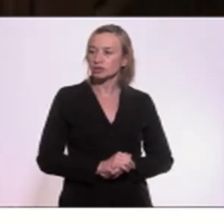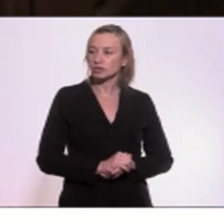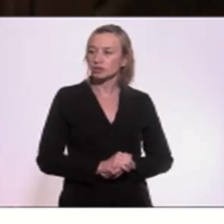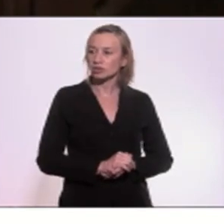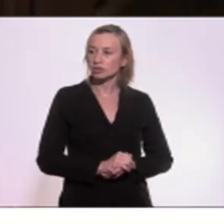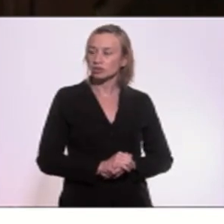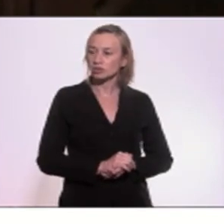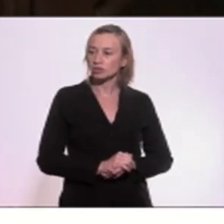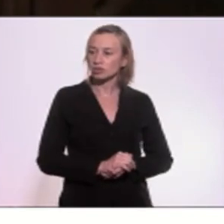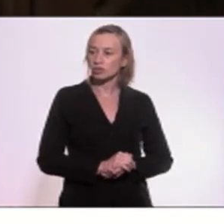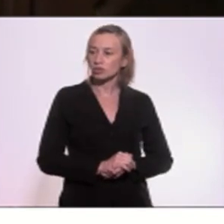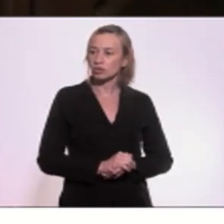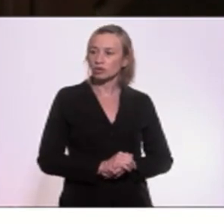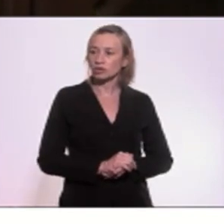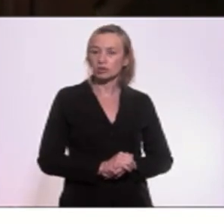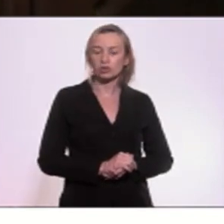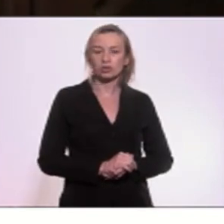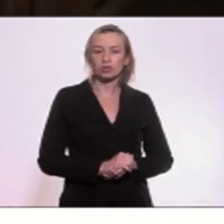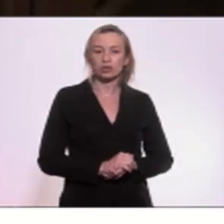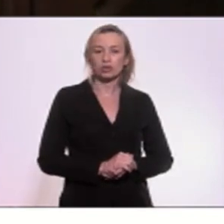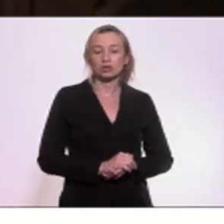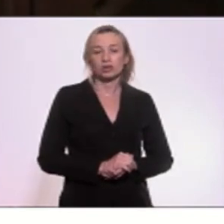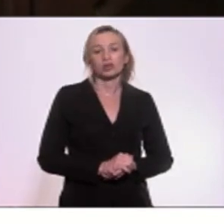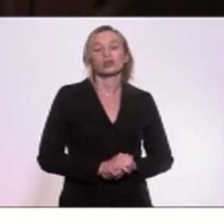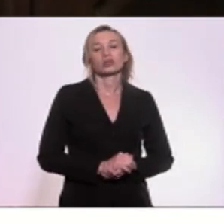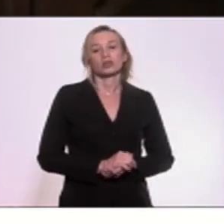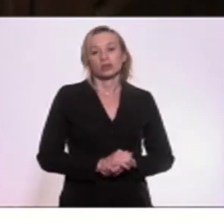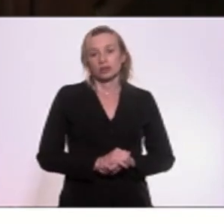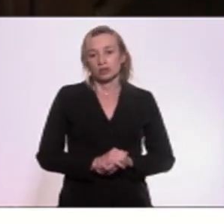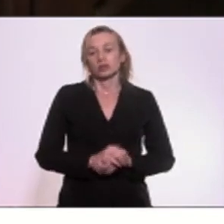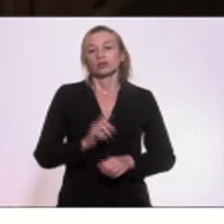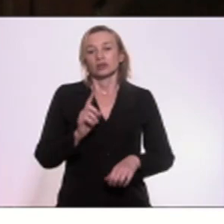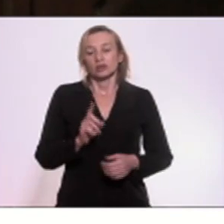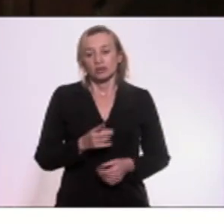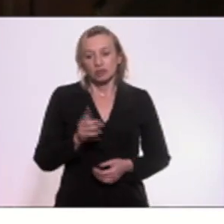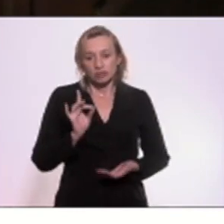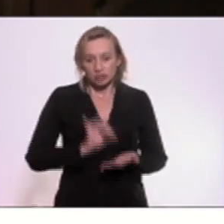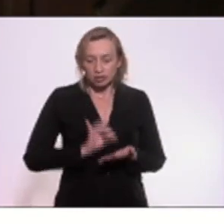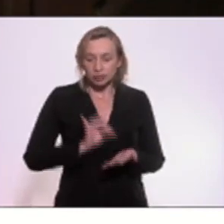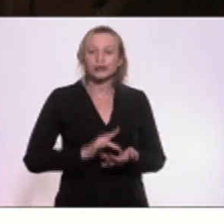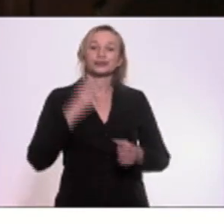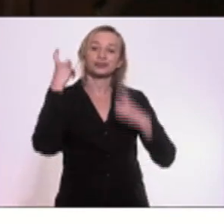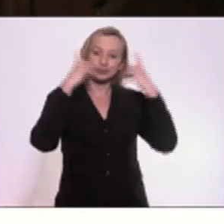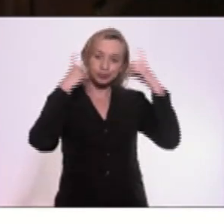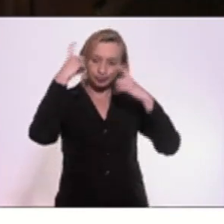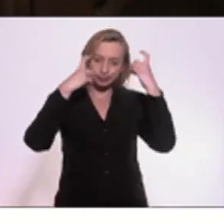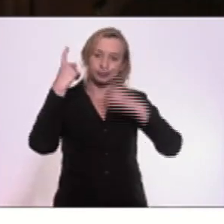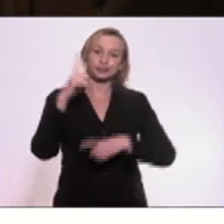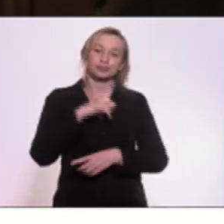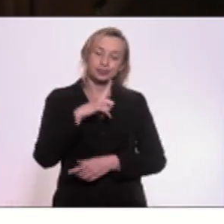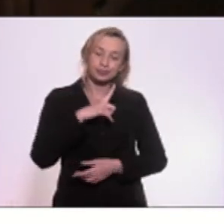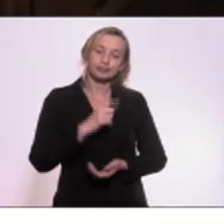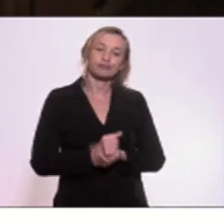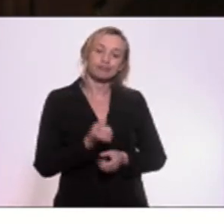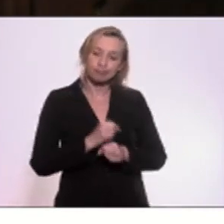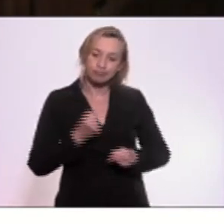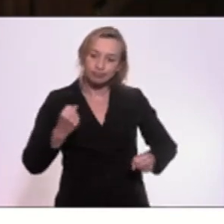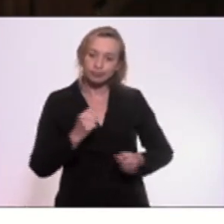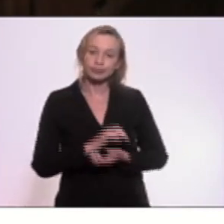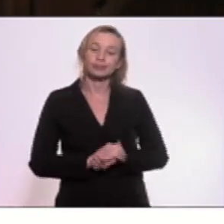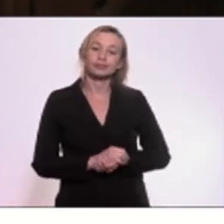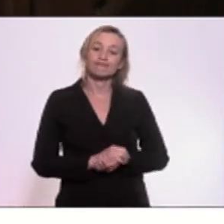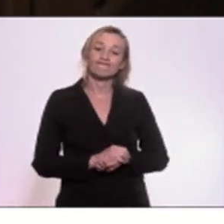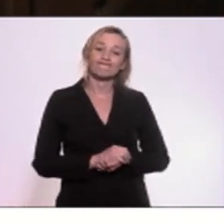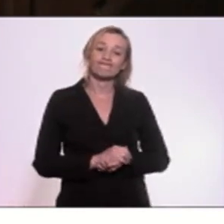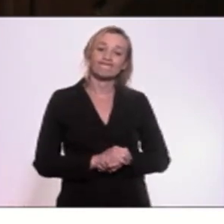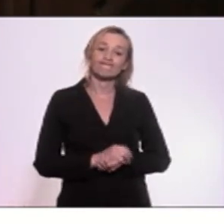vivendo momentos que realmente me traz preocupação, grande preocupação.